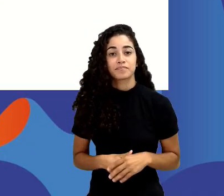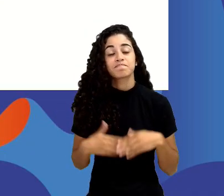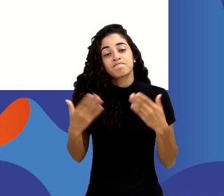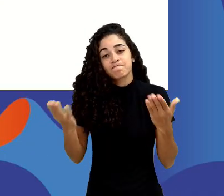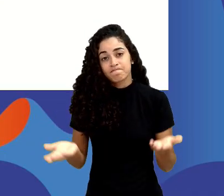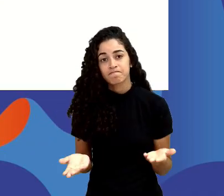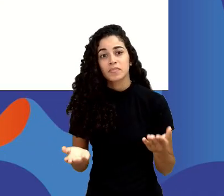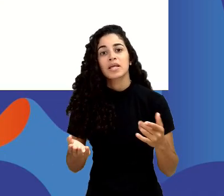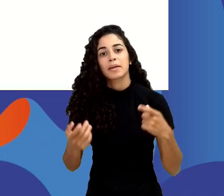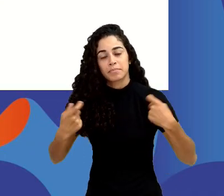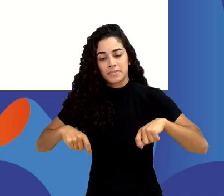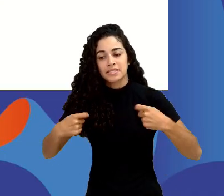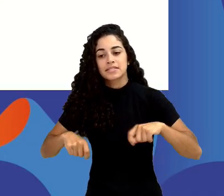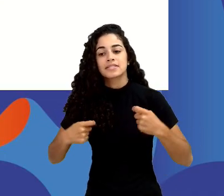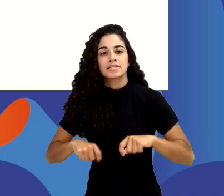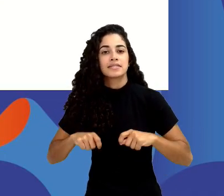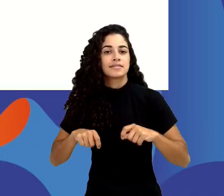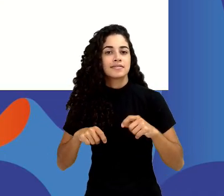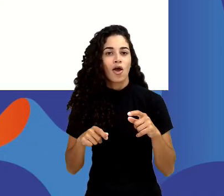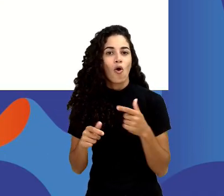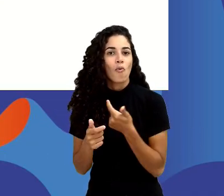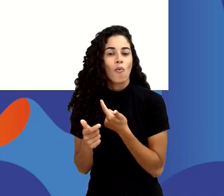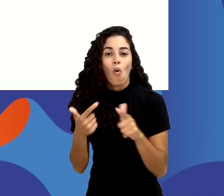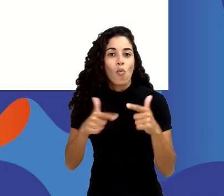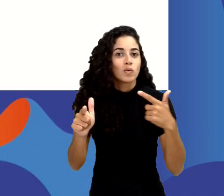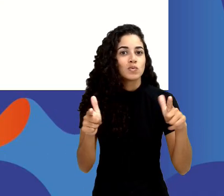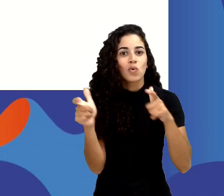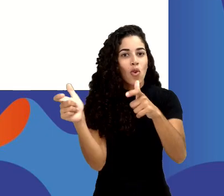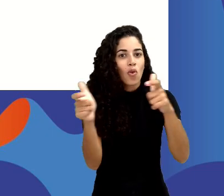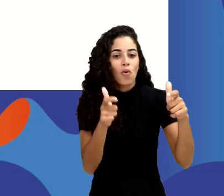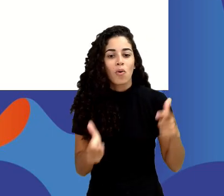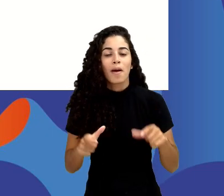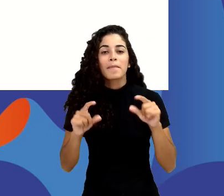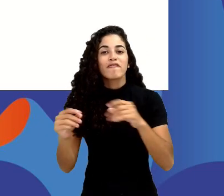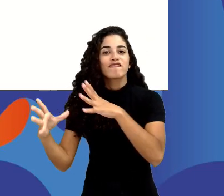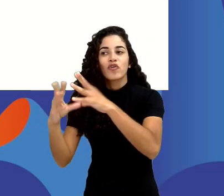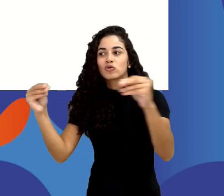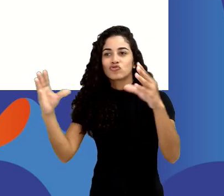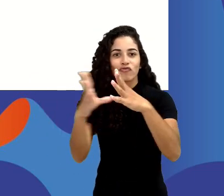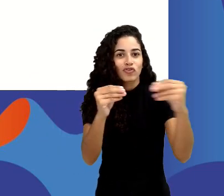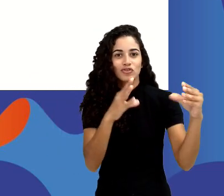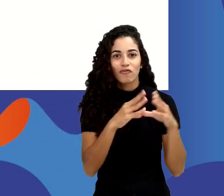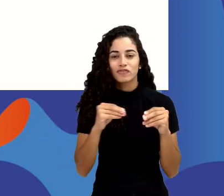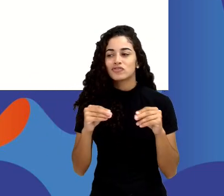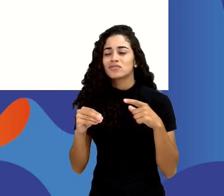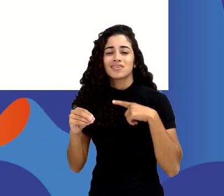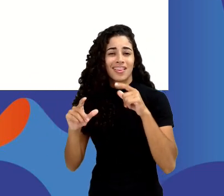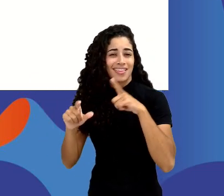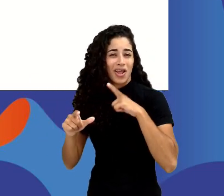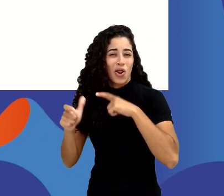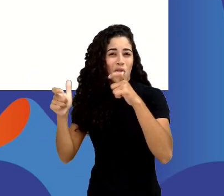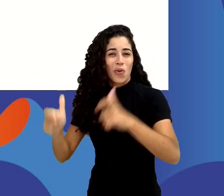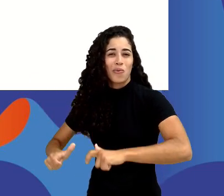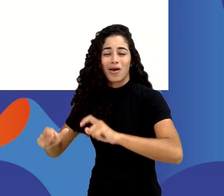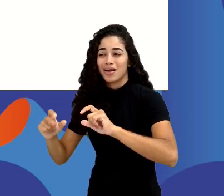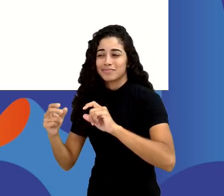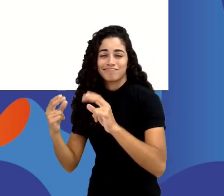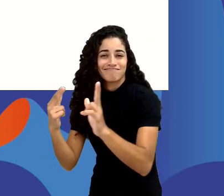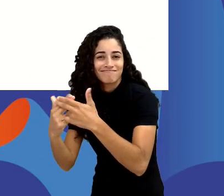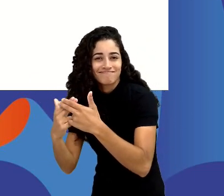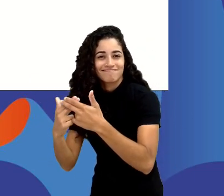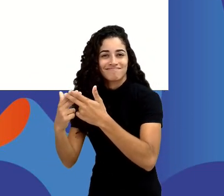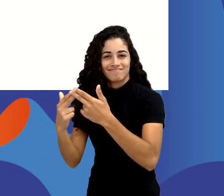necessário a busca de novas rotas para fugir dos bloqueios que haviam ocorrido no